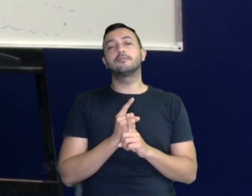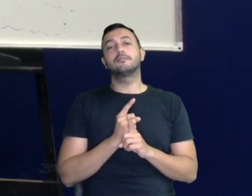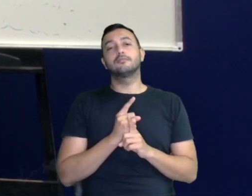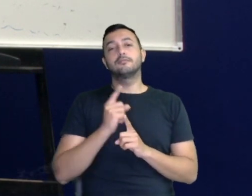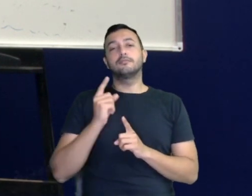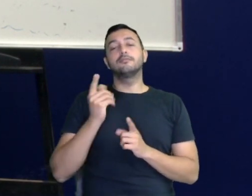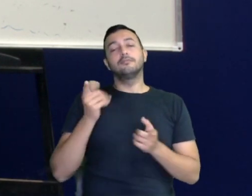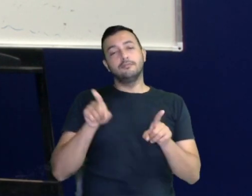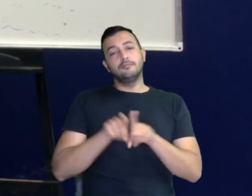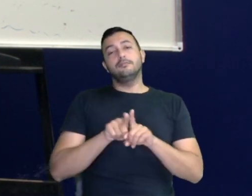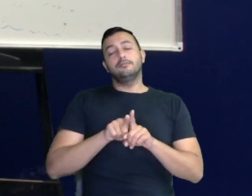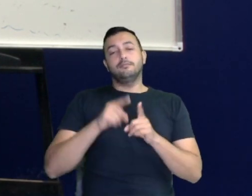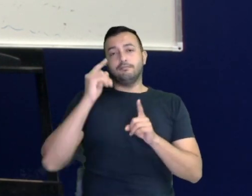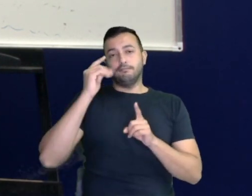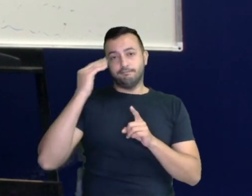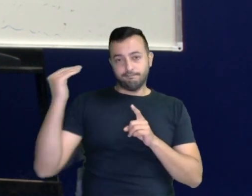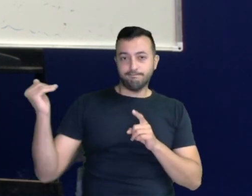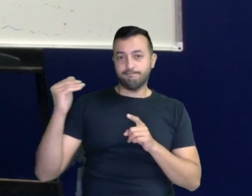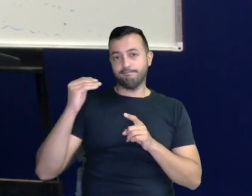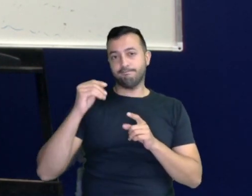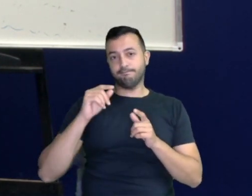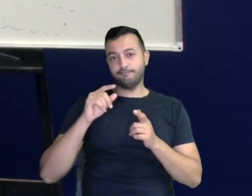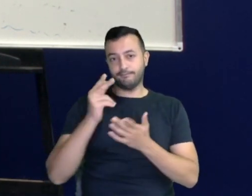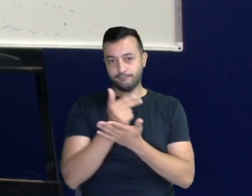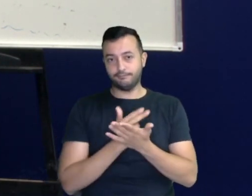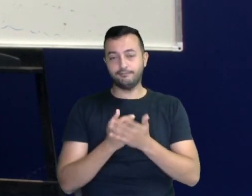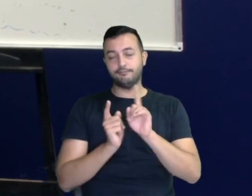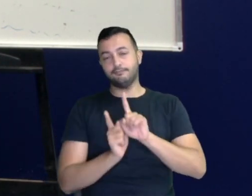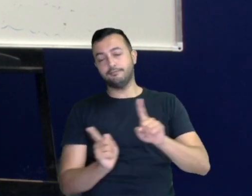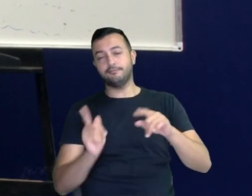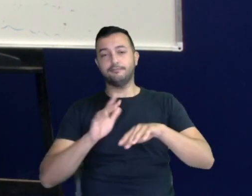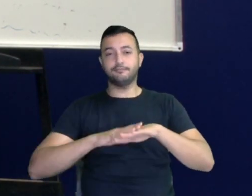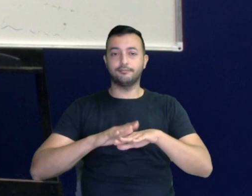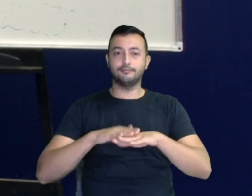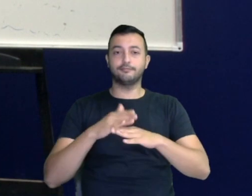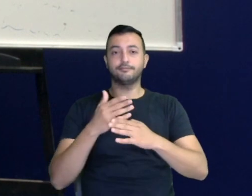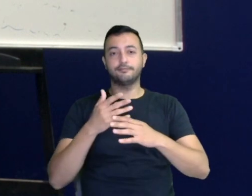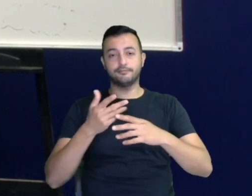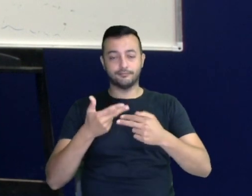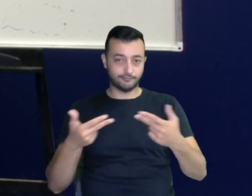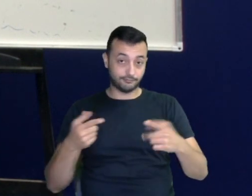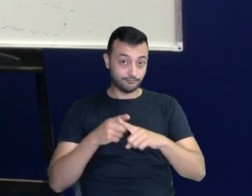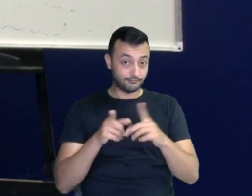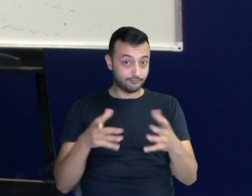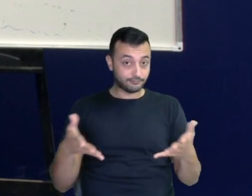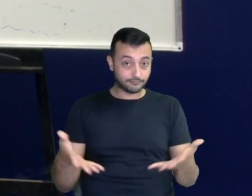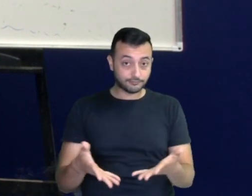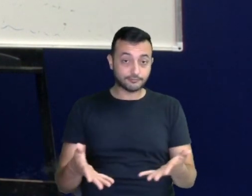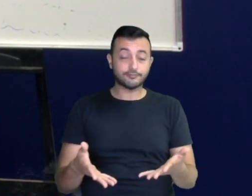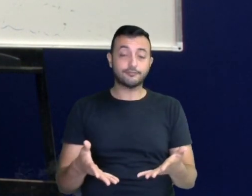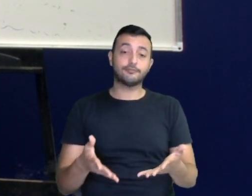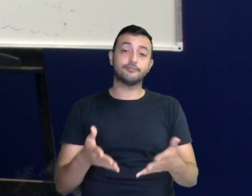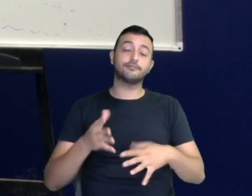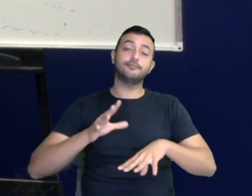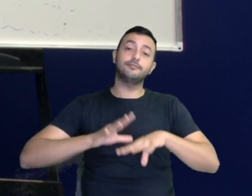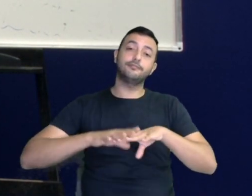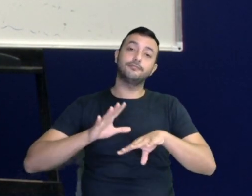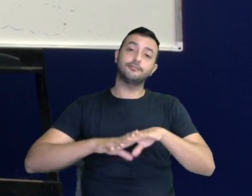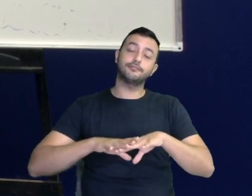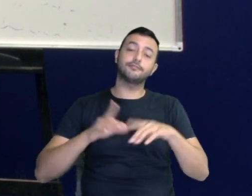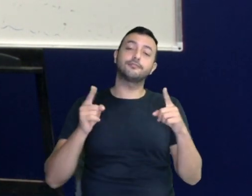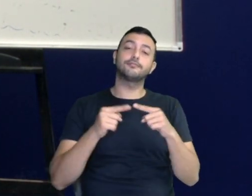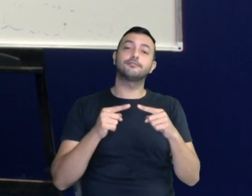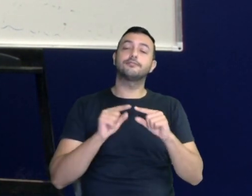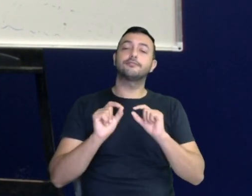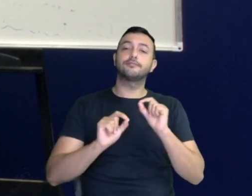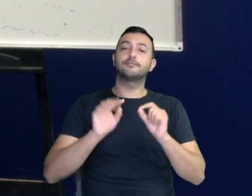grande teorema também que a gente usa muito na geometria e vários problemas da matemática, teorema de Pitágoras. Mas hoje, o matemático em questão